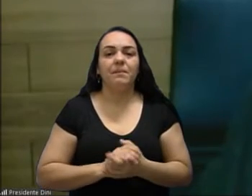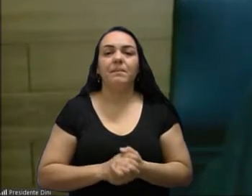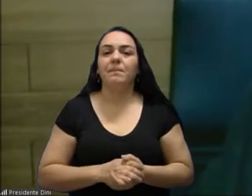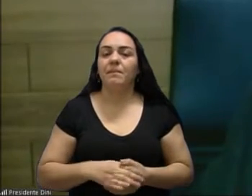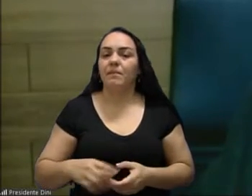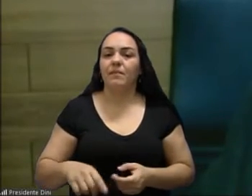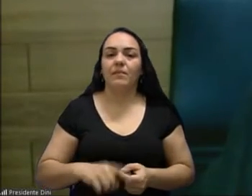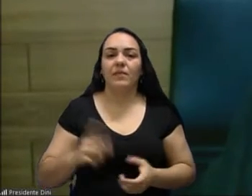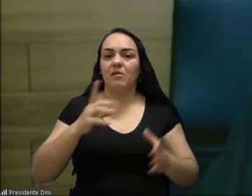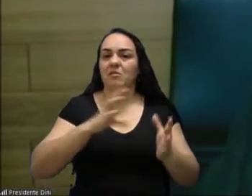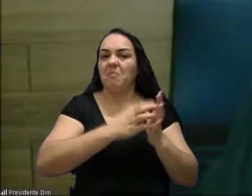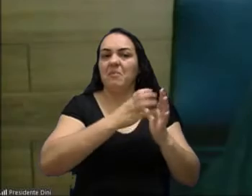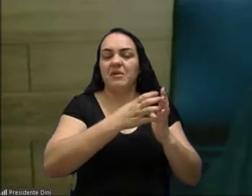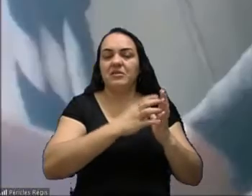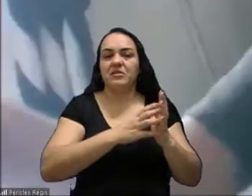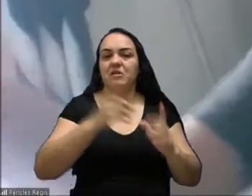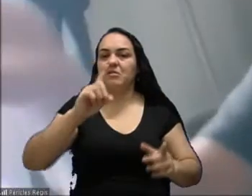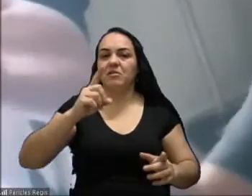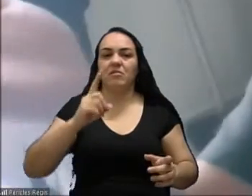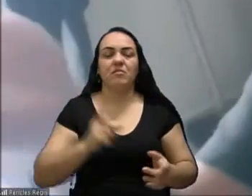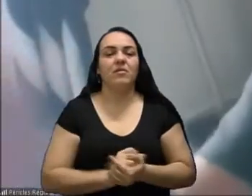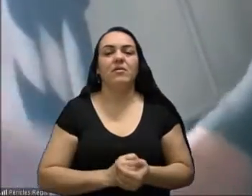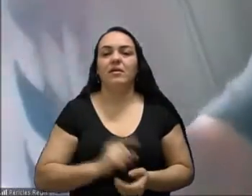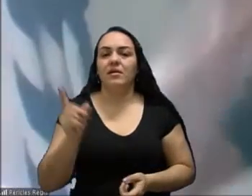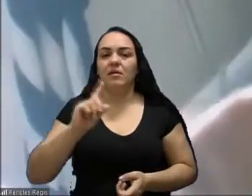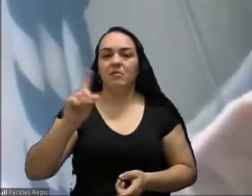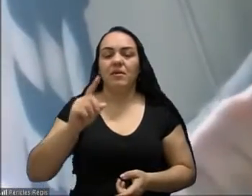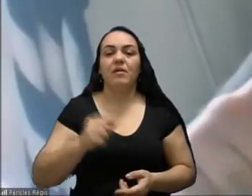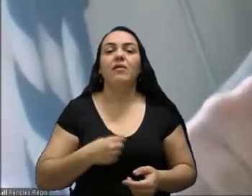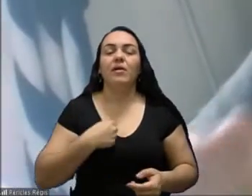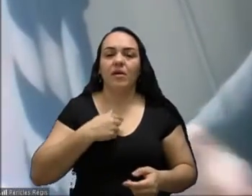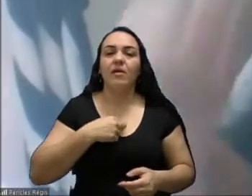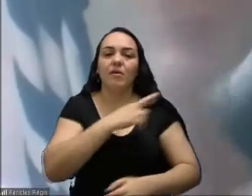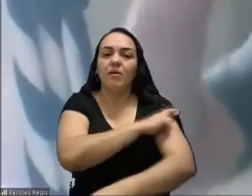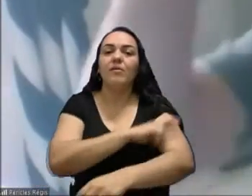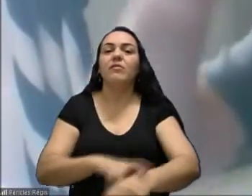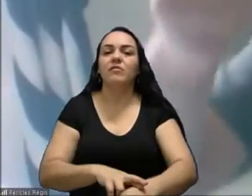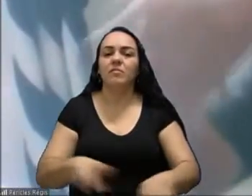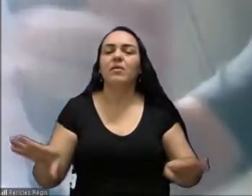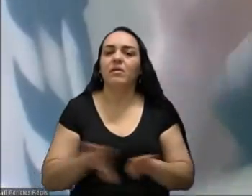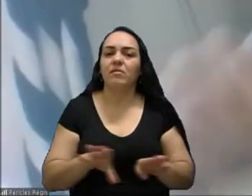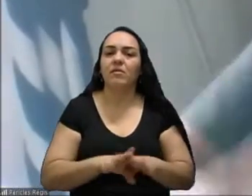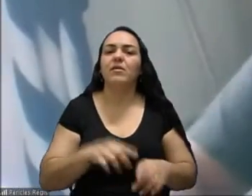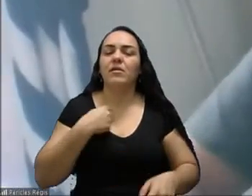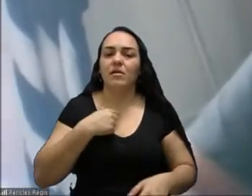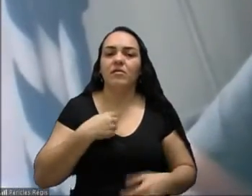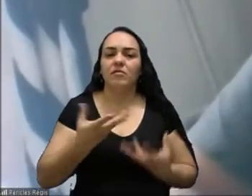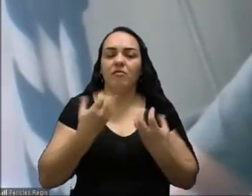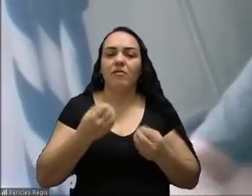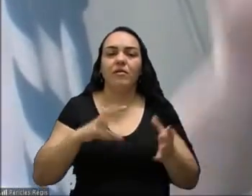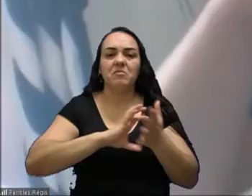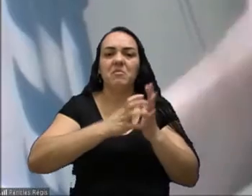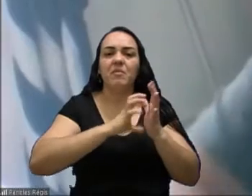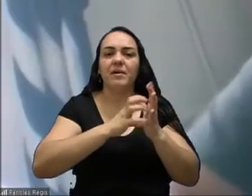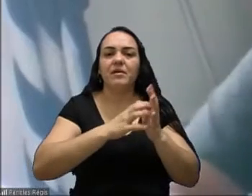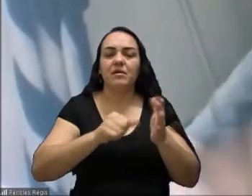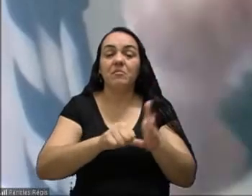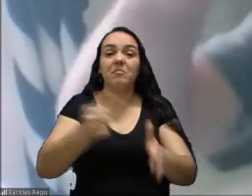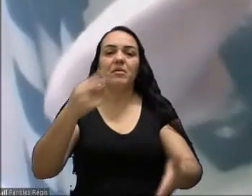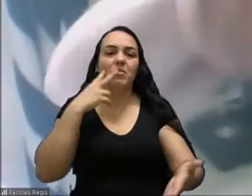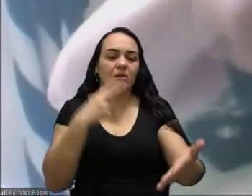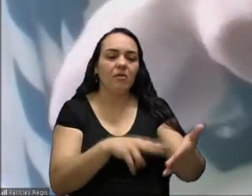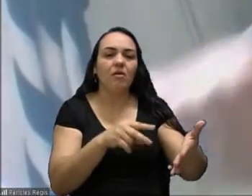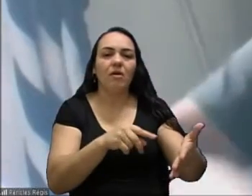partido não eu vou baixar pra quem é do meu partido se meu partido tá fazendo coisa errada o primeiro lugar que tenho que fiscalizar é meu partido primeiro lugar